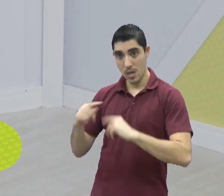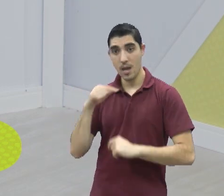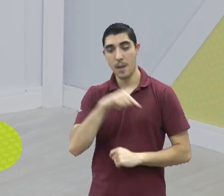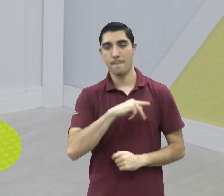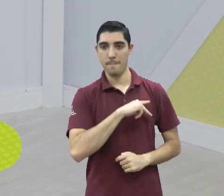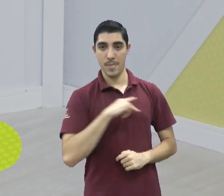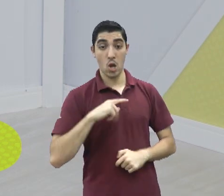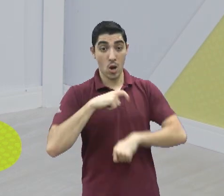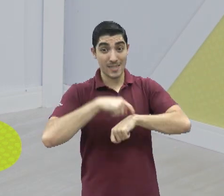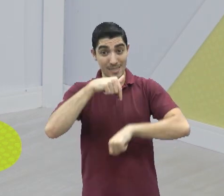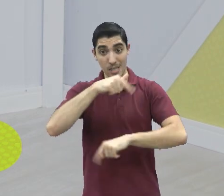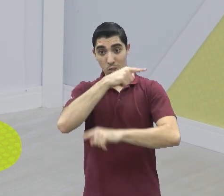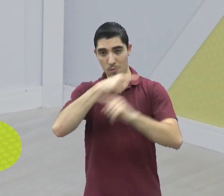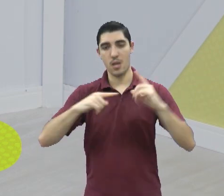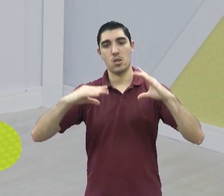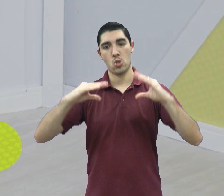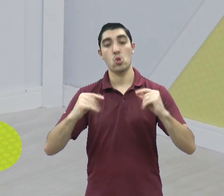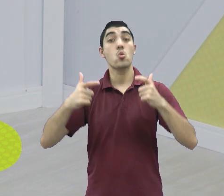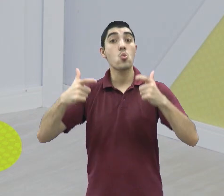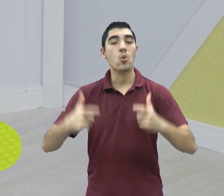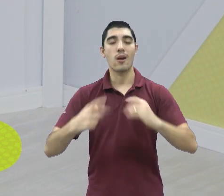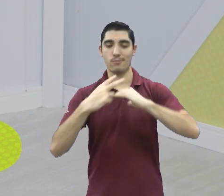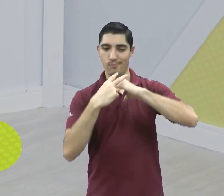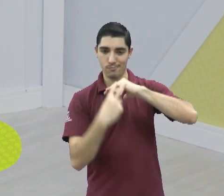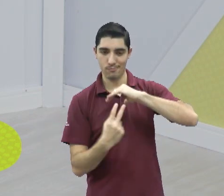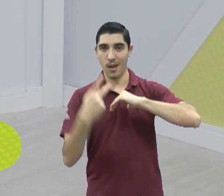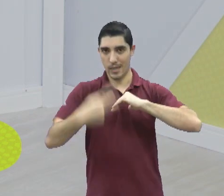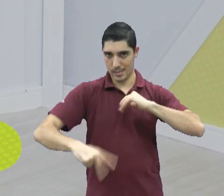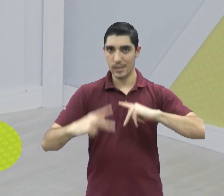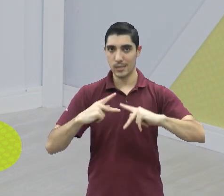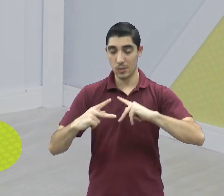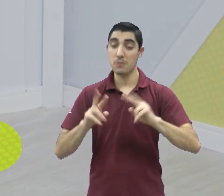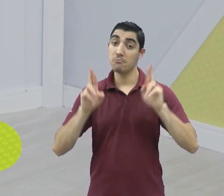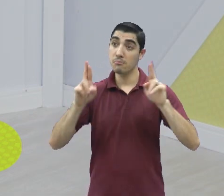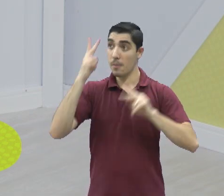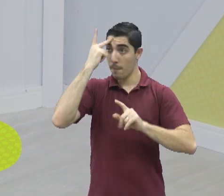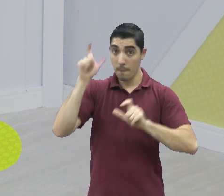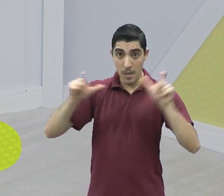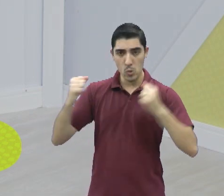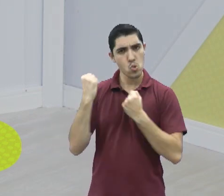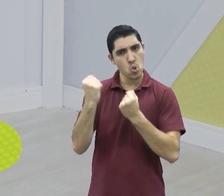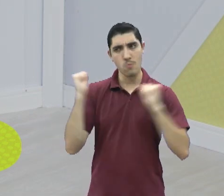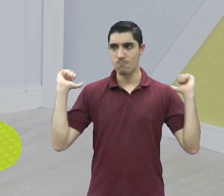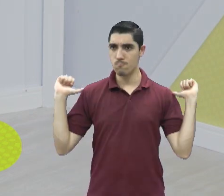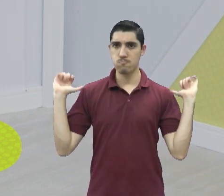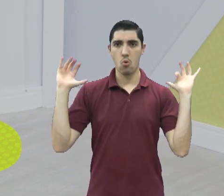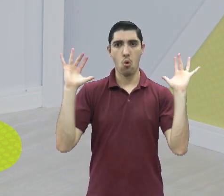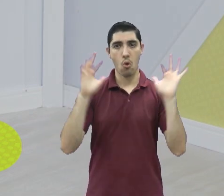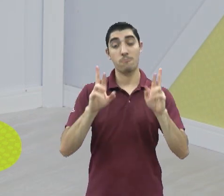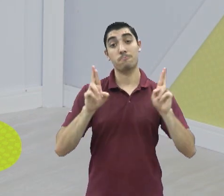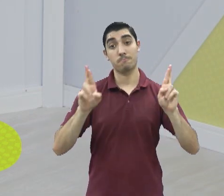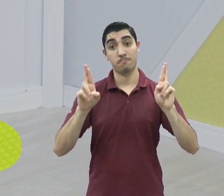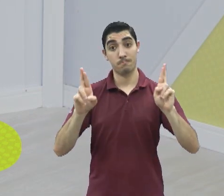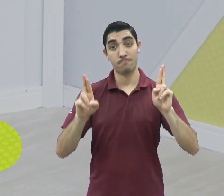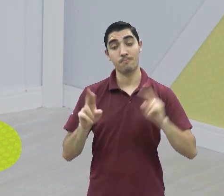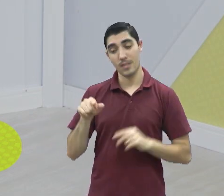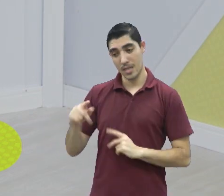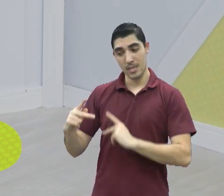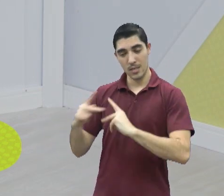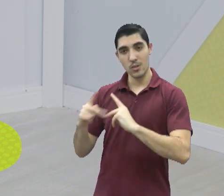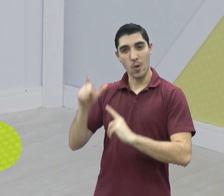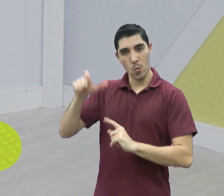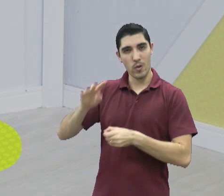19h30, Arena Farmaconde, vai ser um jogão. Esperamos que o torcedor compareça para apoiar o São José, o time do técnico